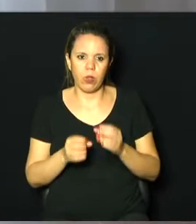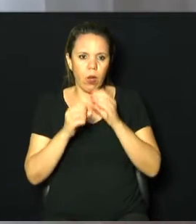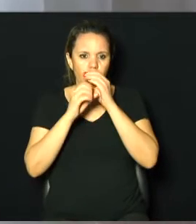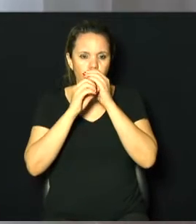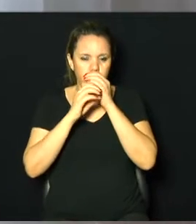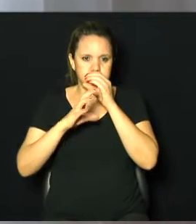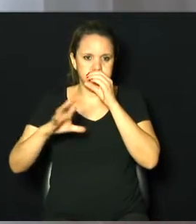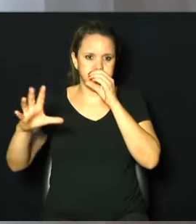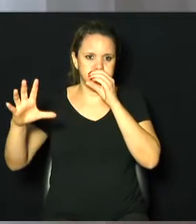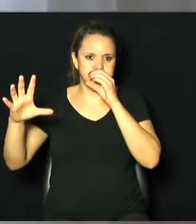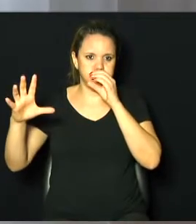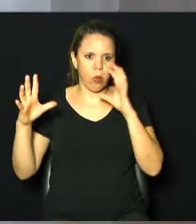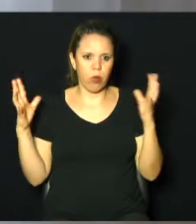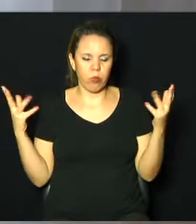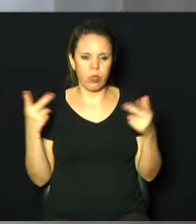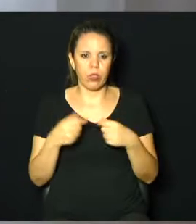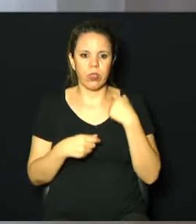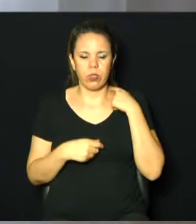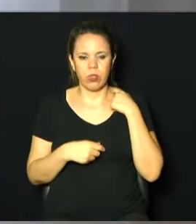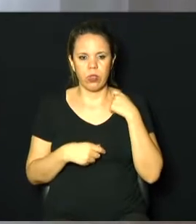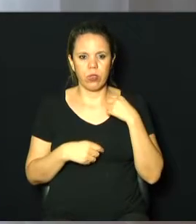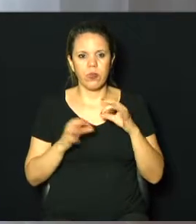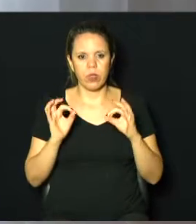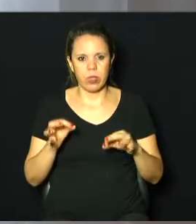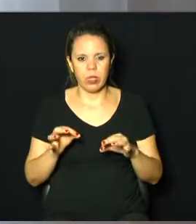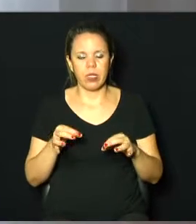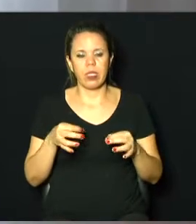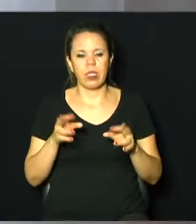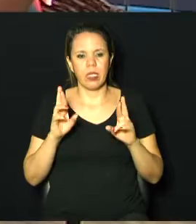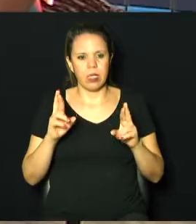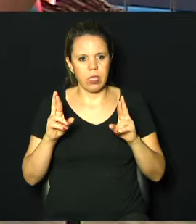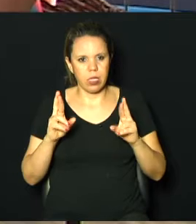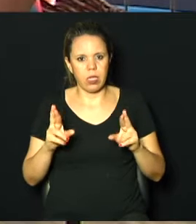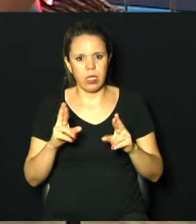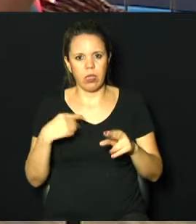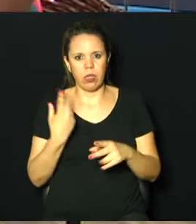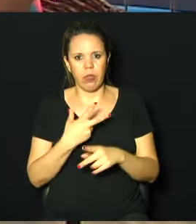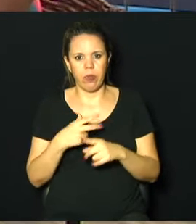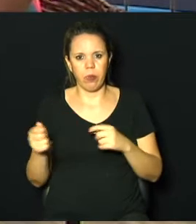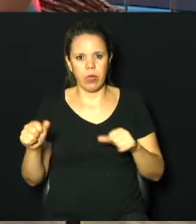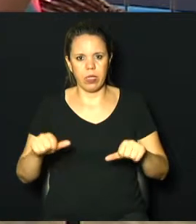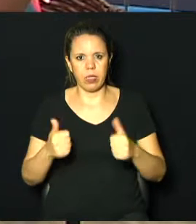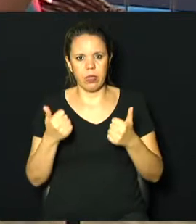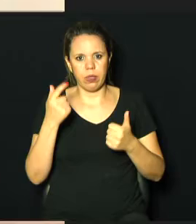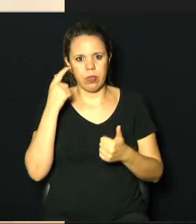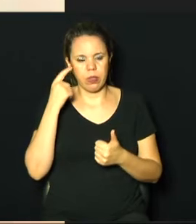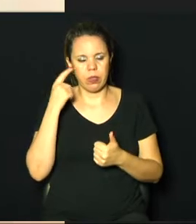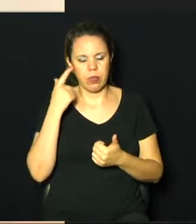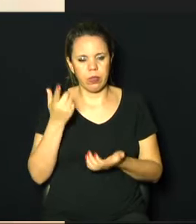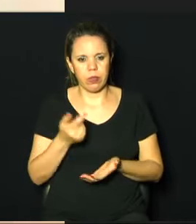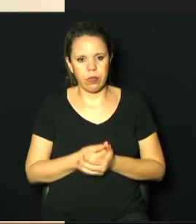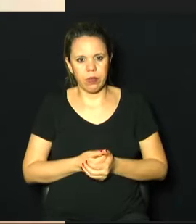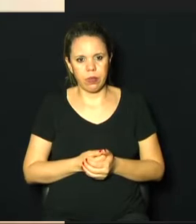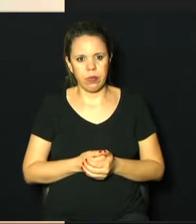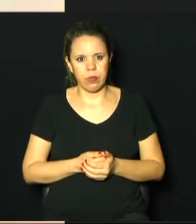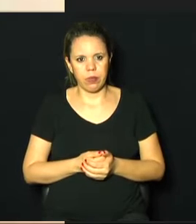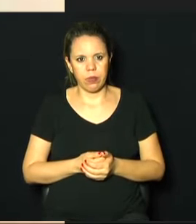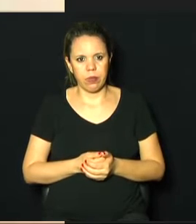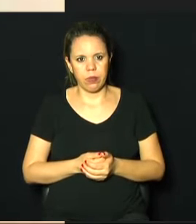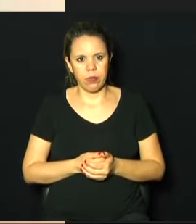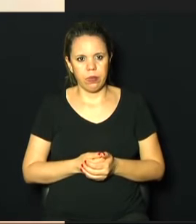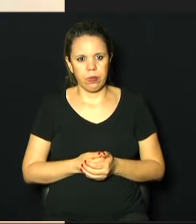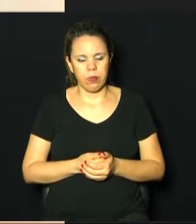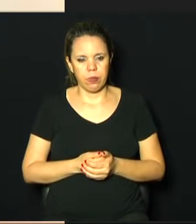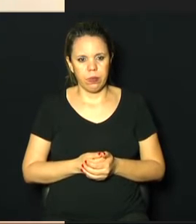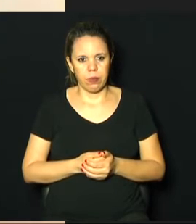né, enfeitadas, tudo vai dar certo, tudo vai Ser passar, positivo, né? ligar Isso, bem